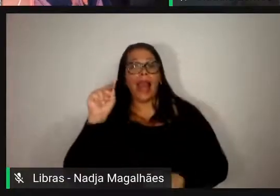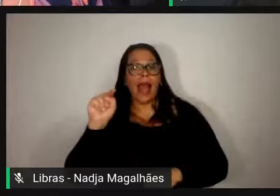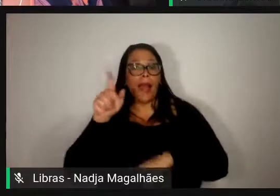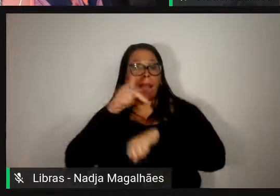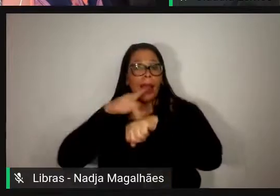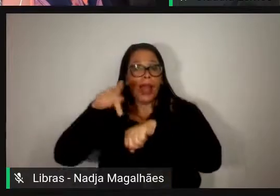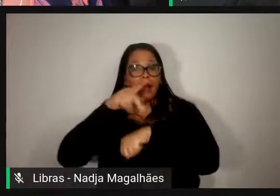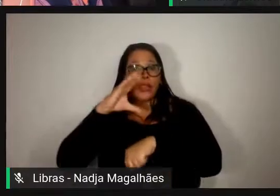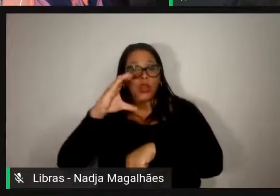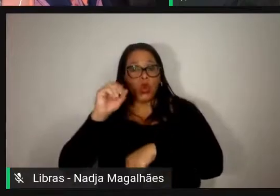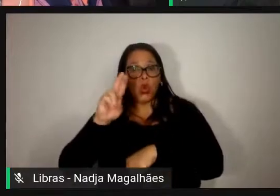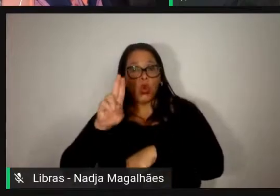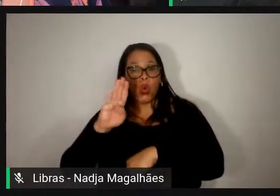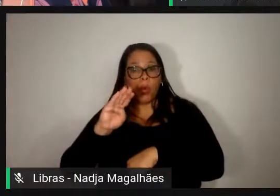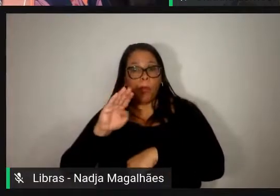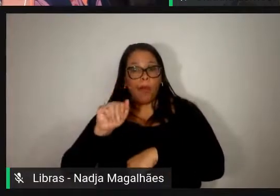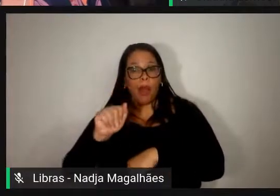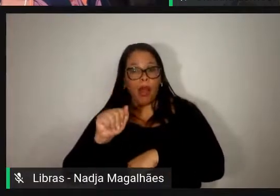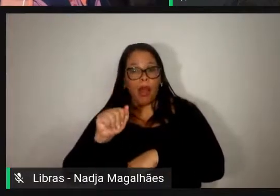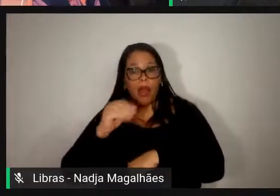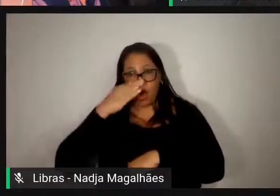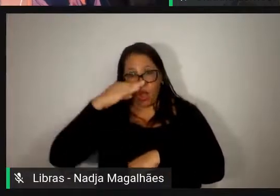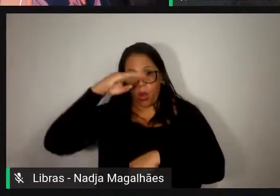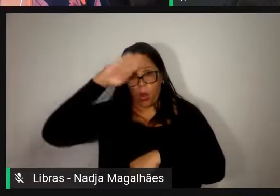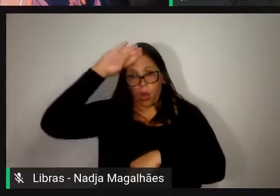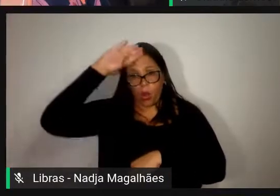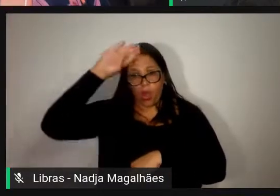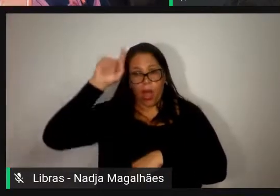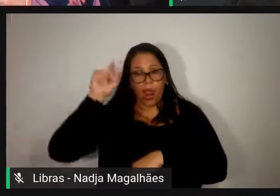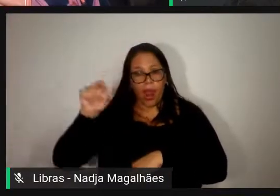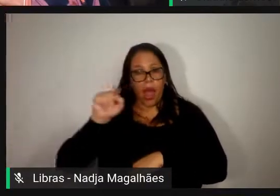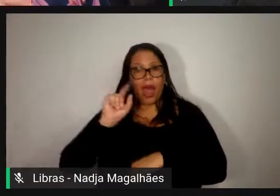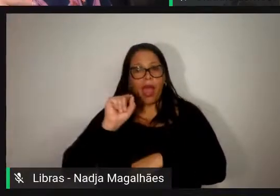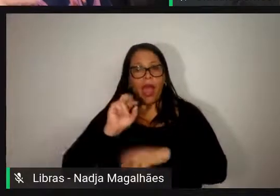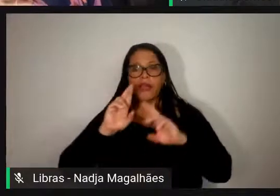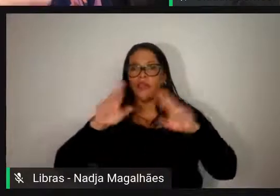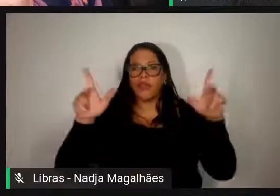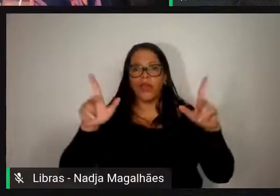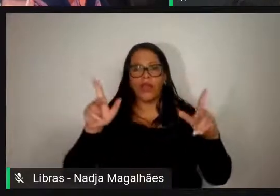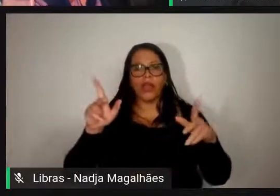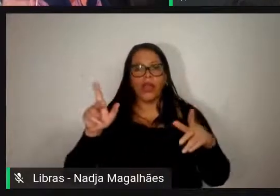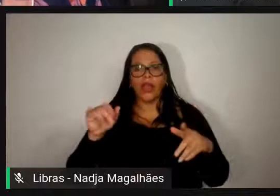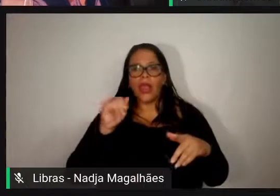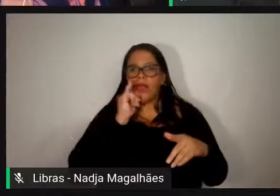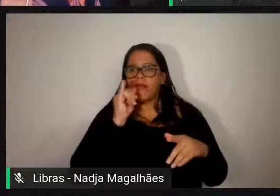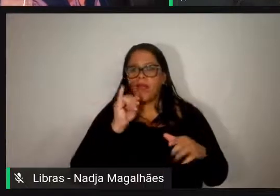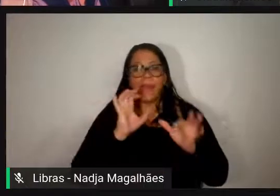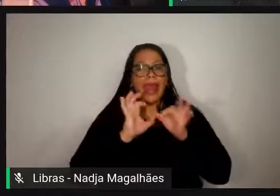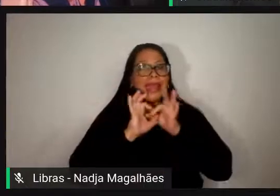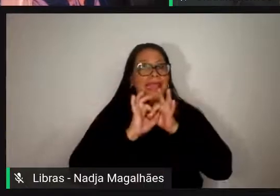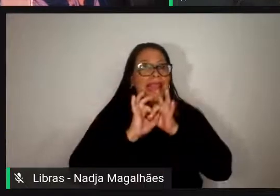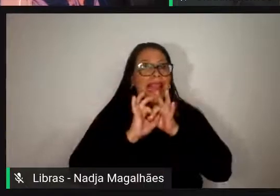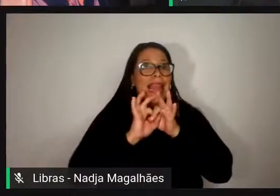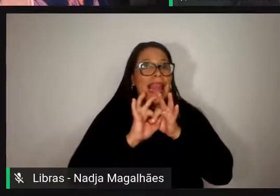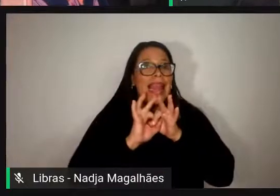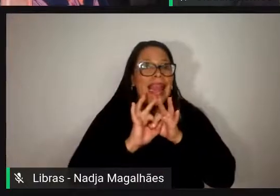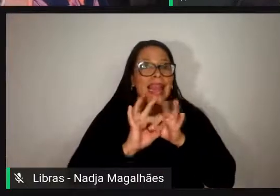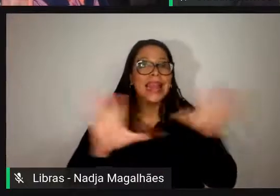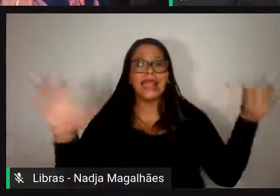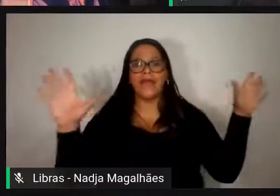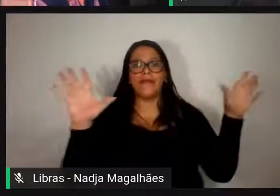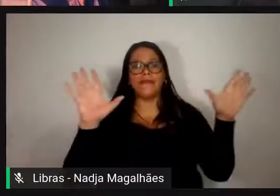o que ficou muito evidente as câmeras são as mais livres de todo o levantamento,